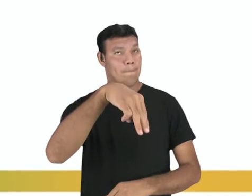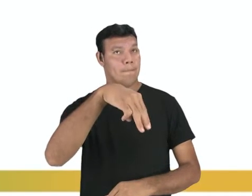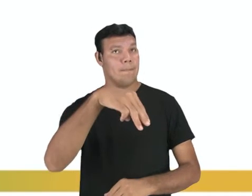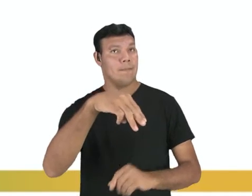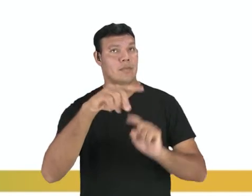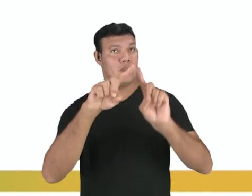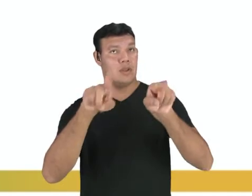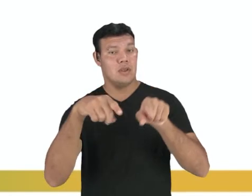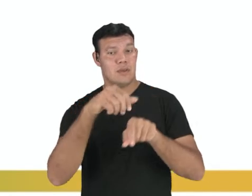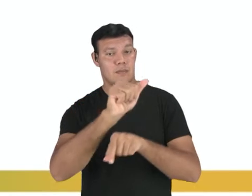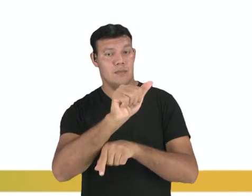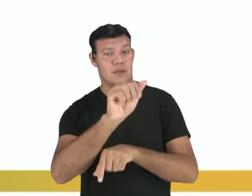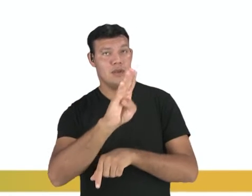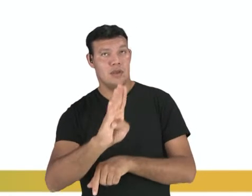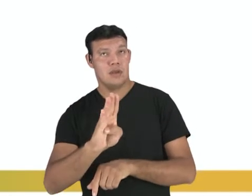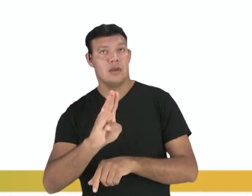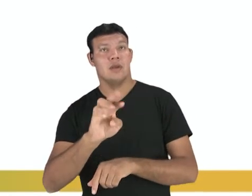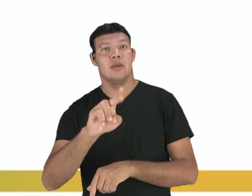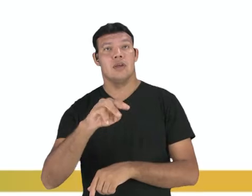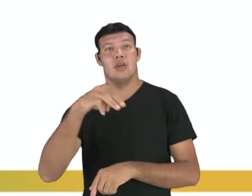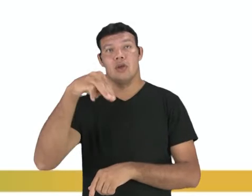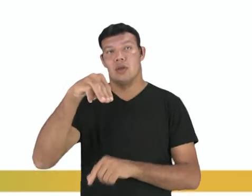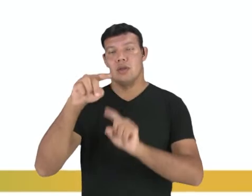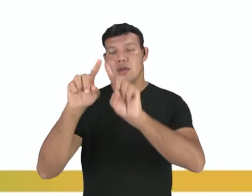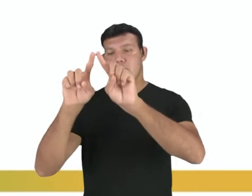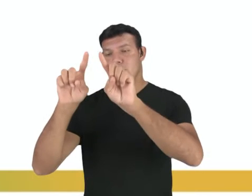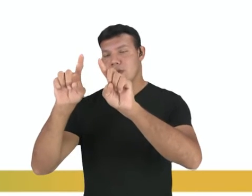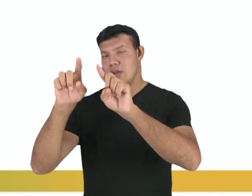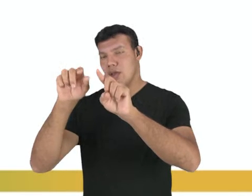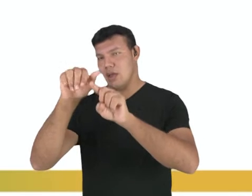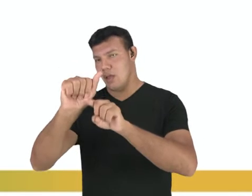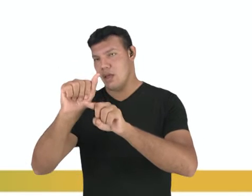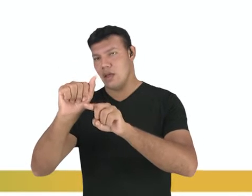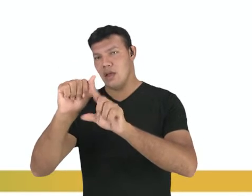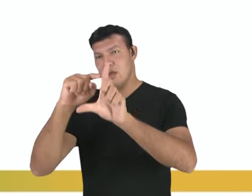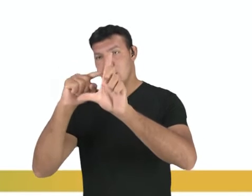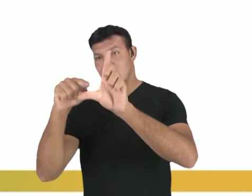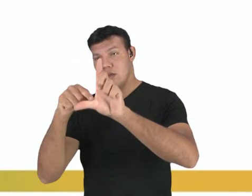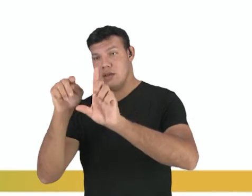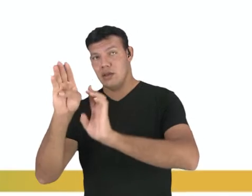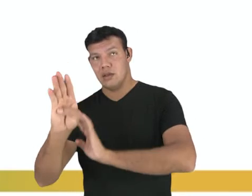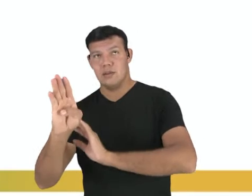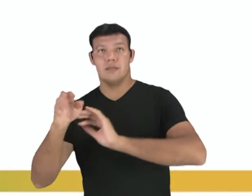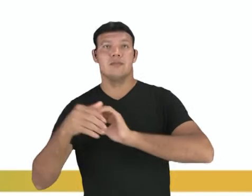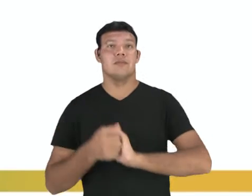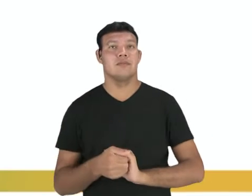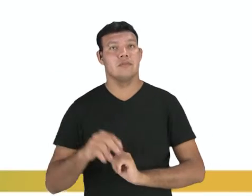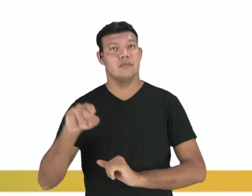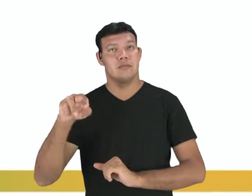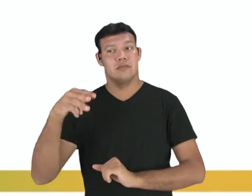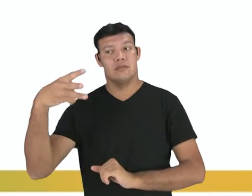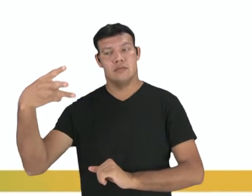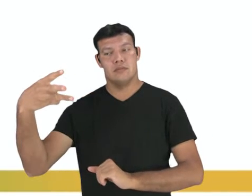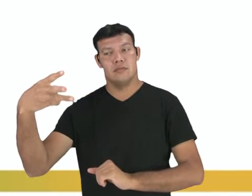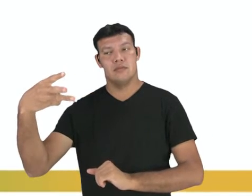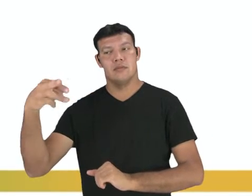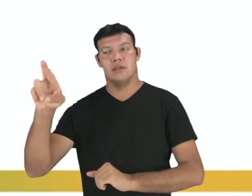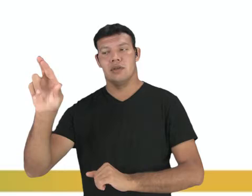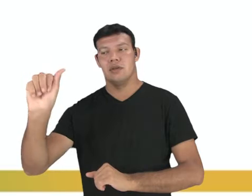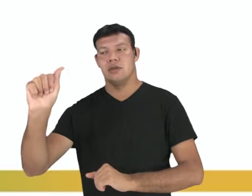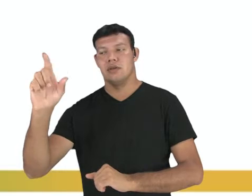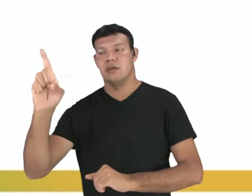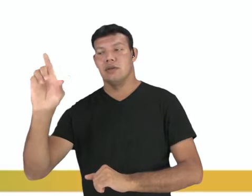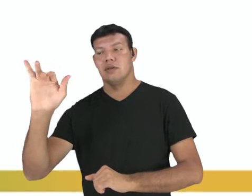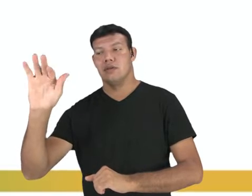medida e é igual a m e a ângulo B = 3